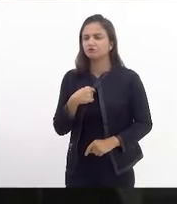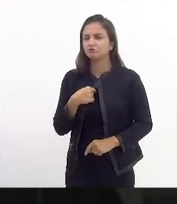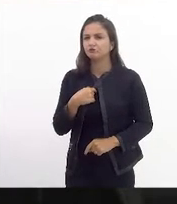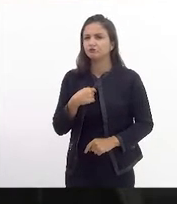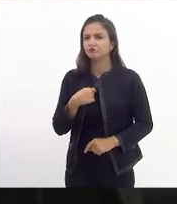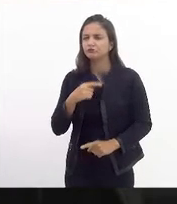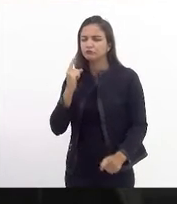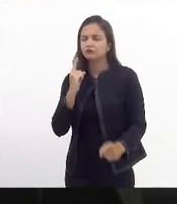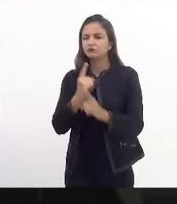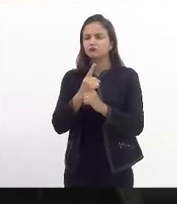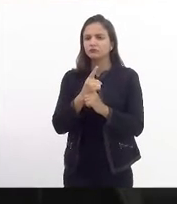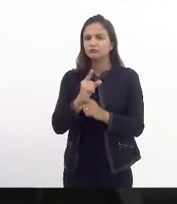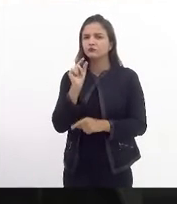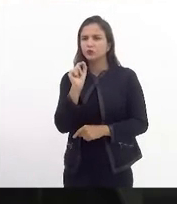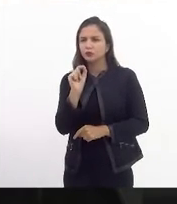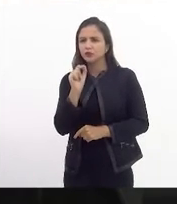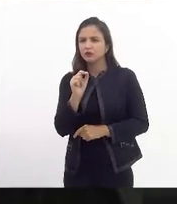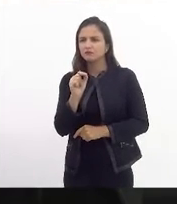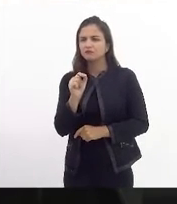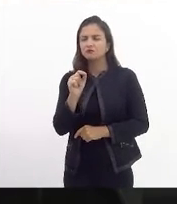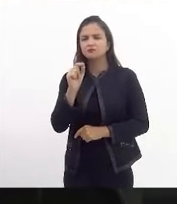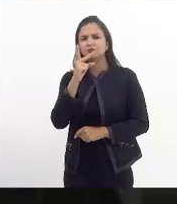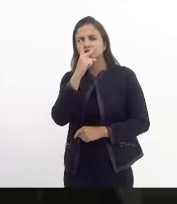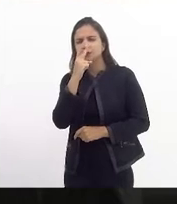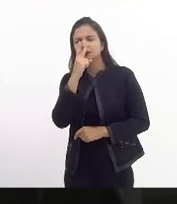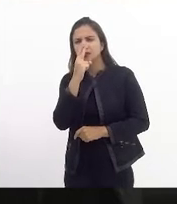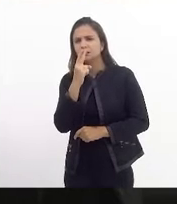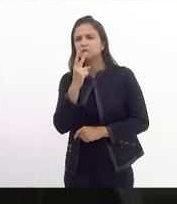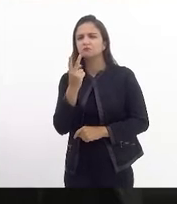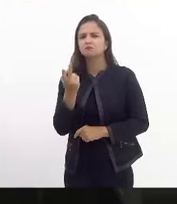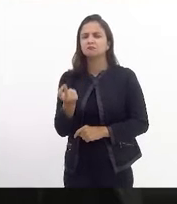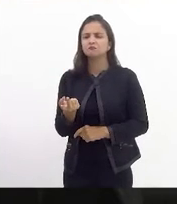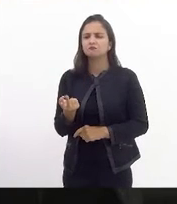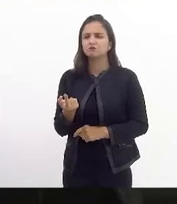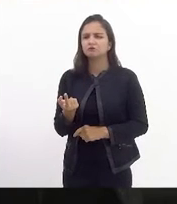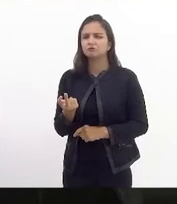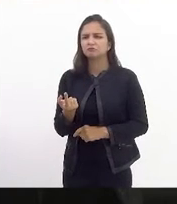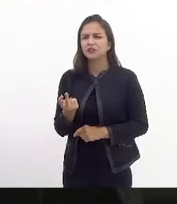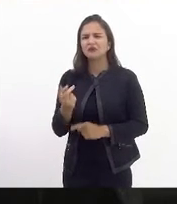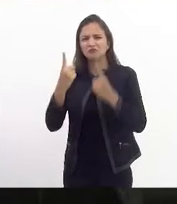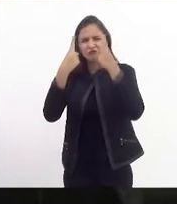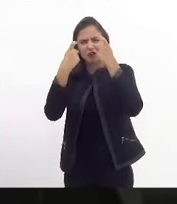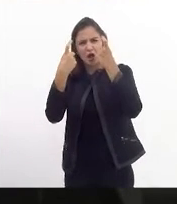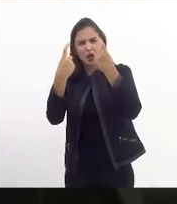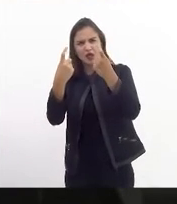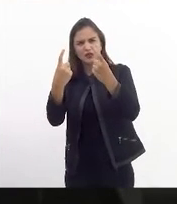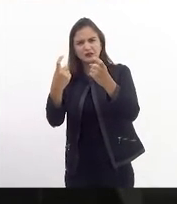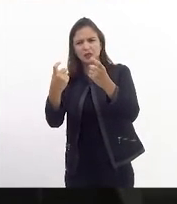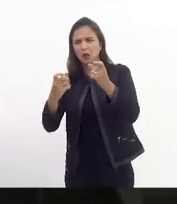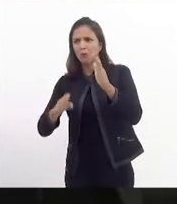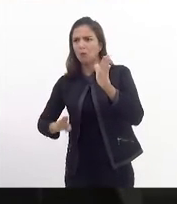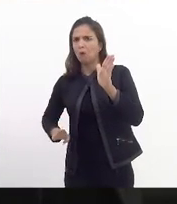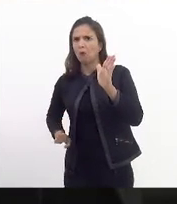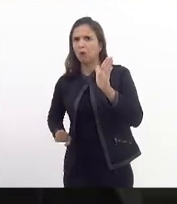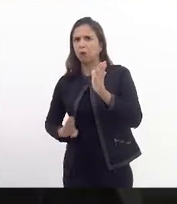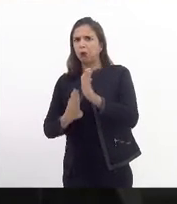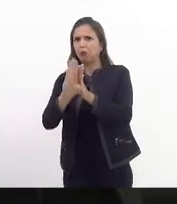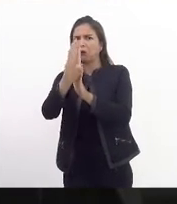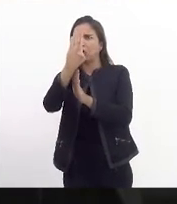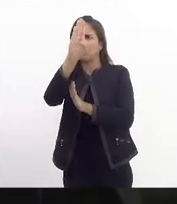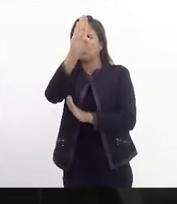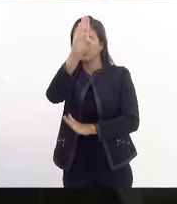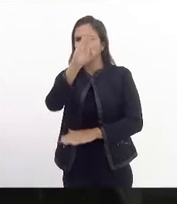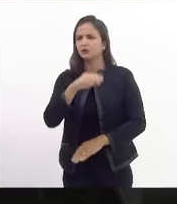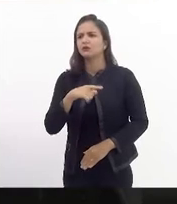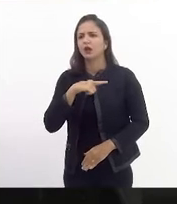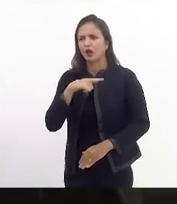sobre o crescente clima de violência que nós vivemos